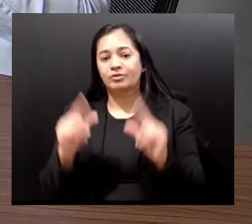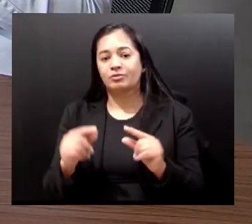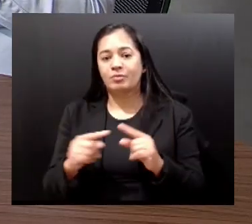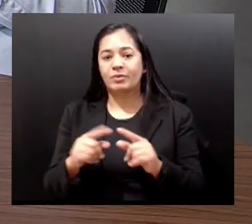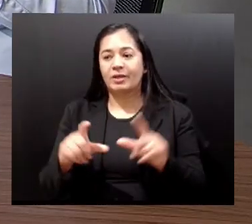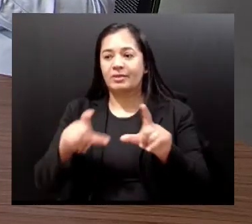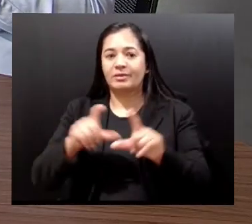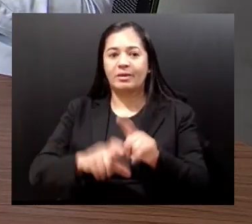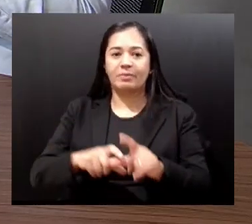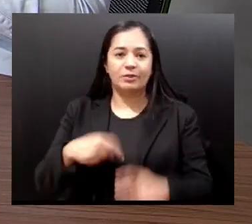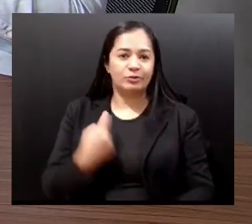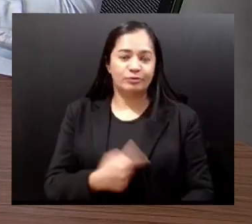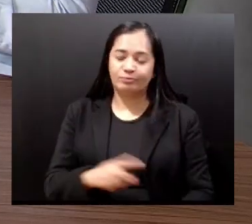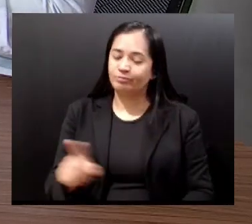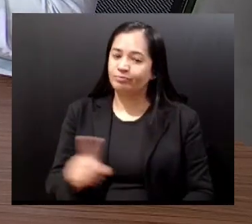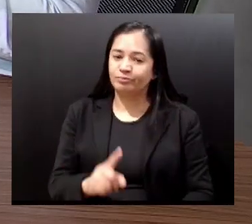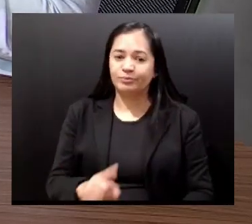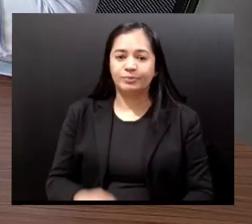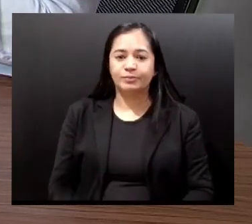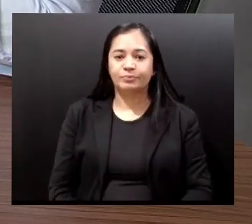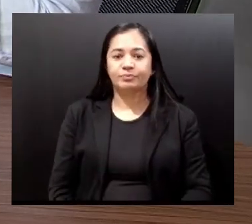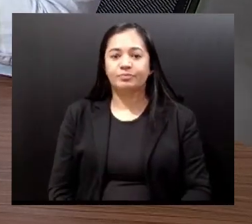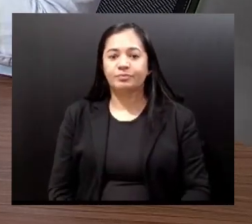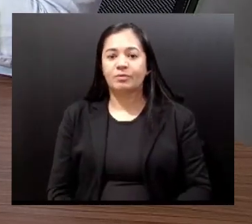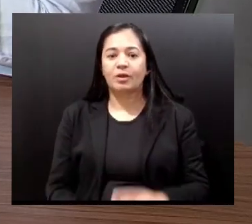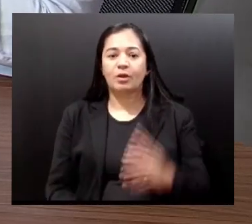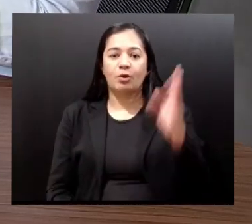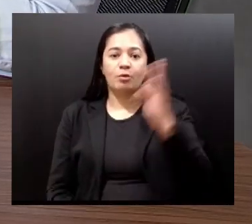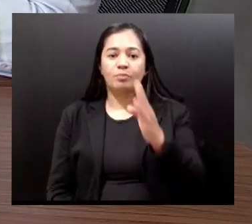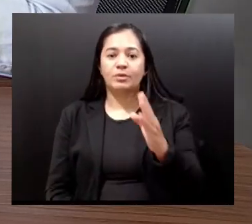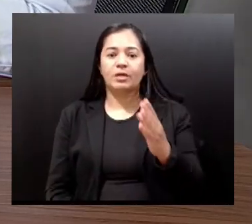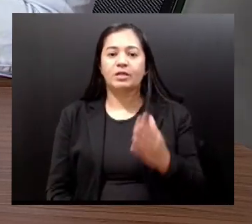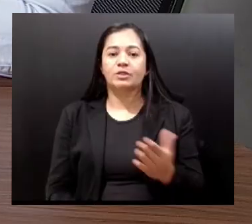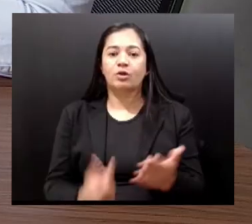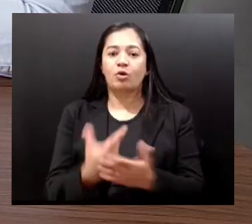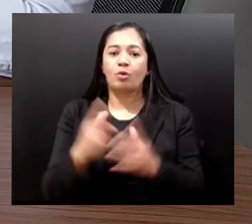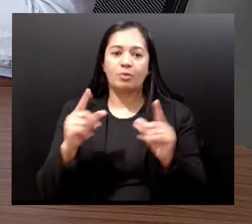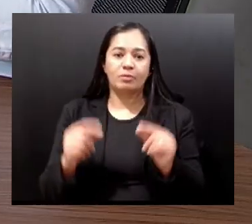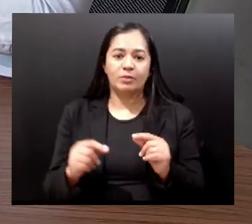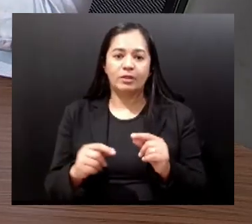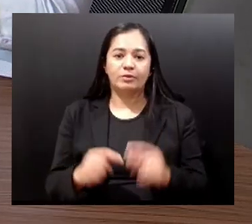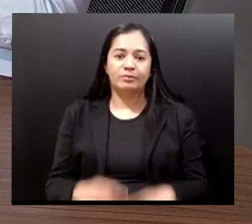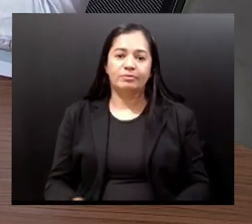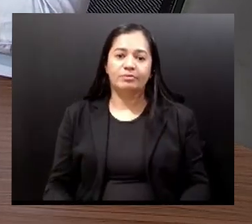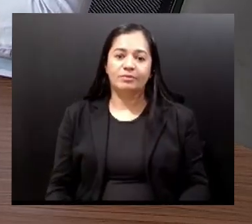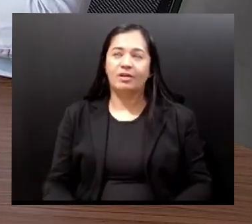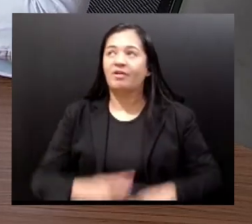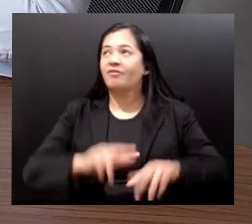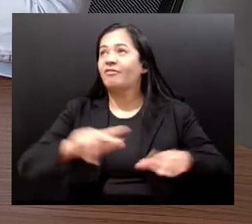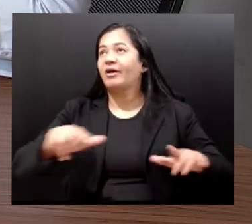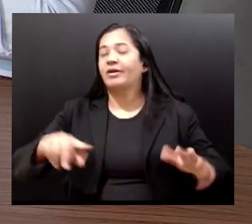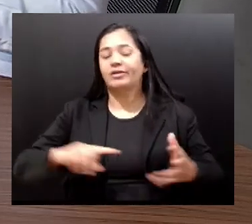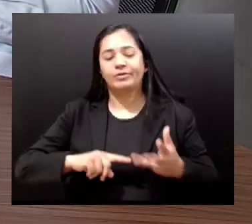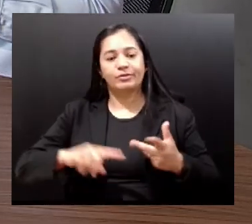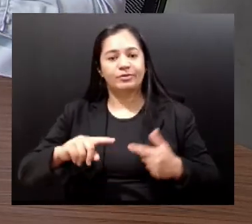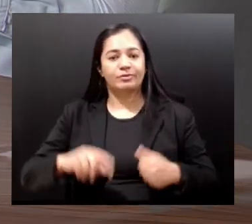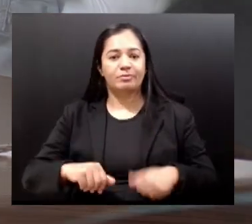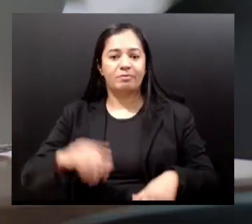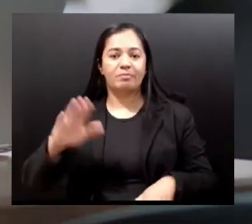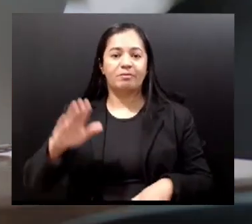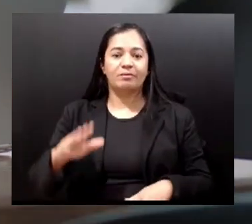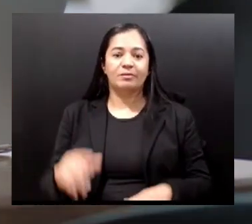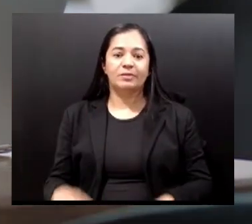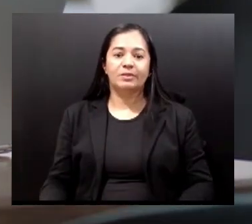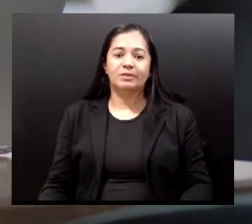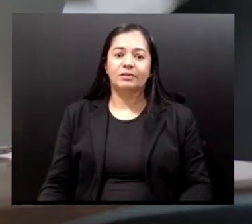que não é porque o brasileiro está consumindo menos ou mais que o preço sobe ou cai. São várias decisões, muito mais macro do que micro, mas o que nós